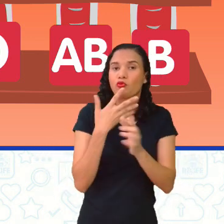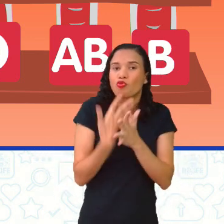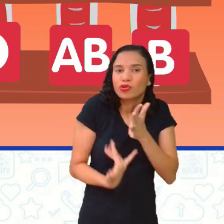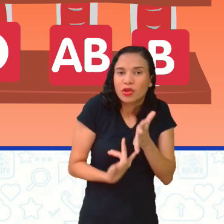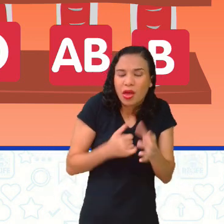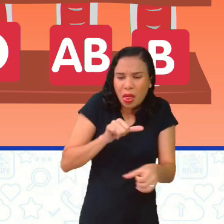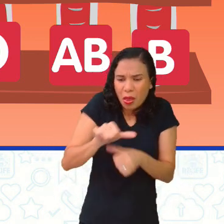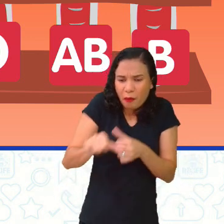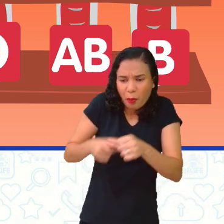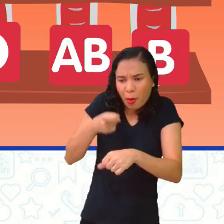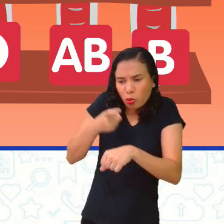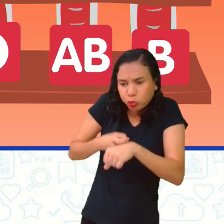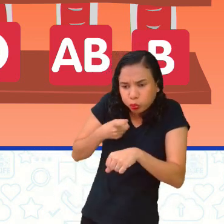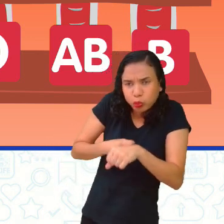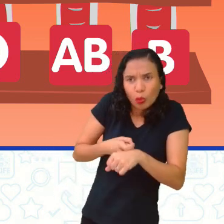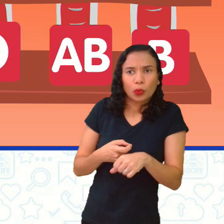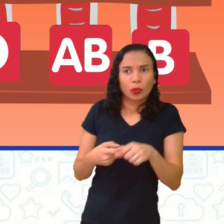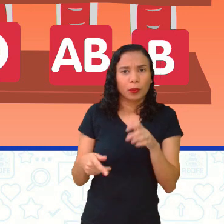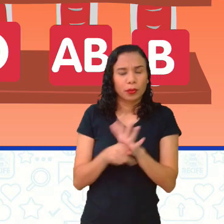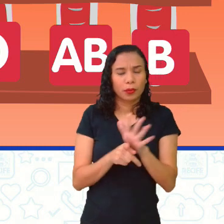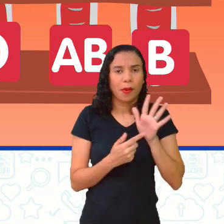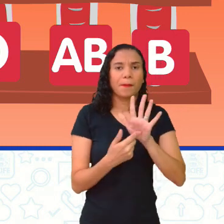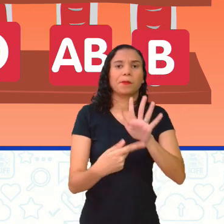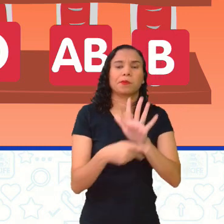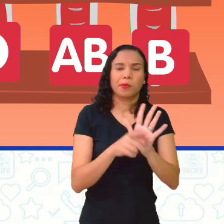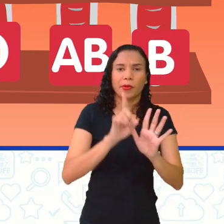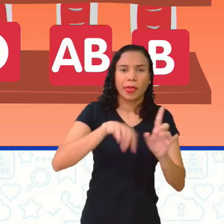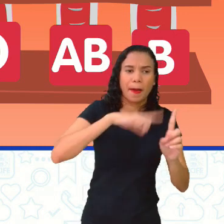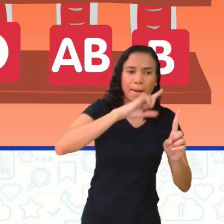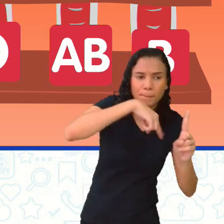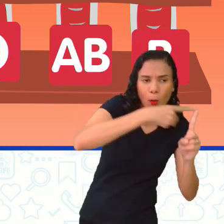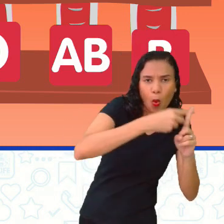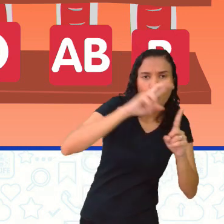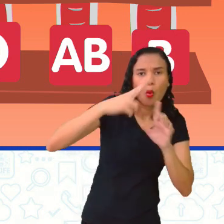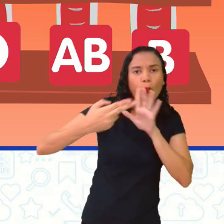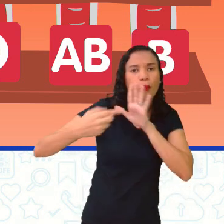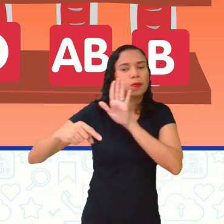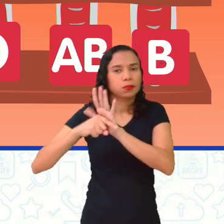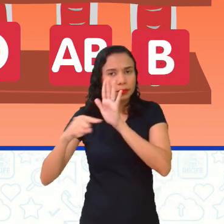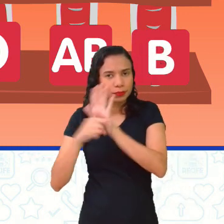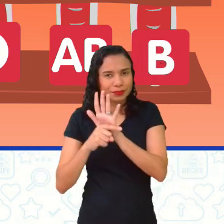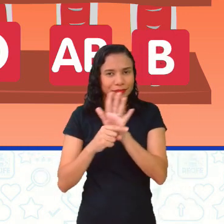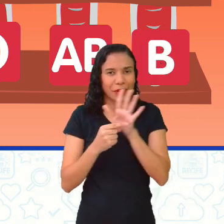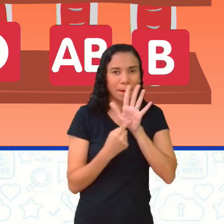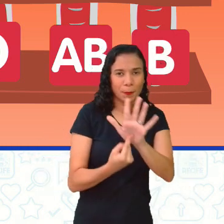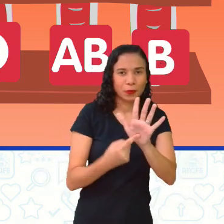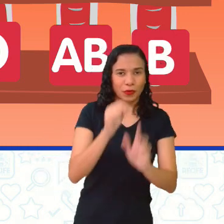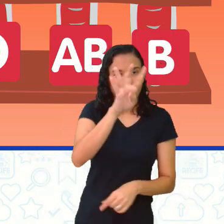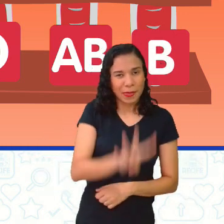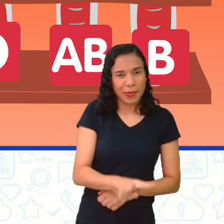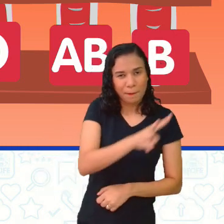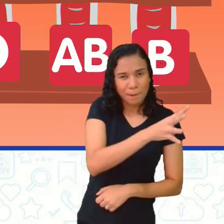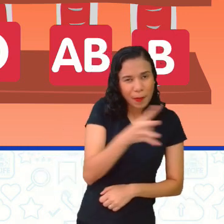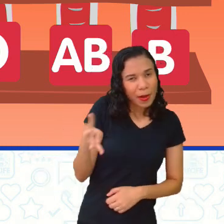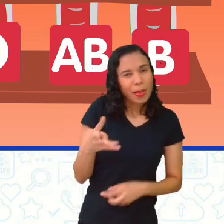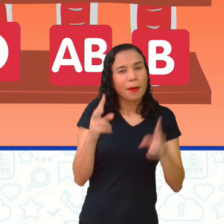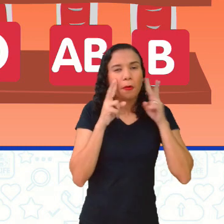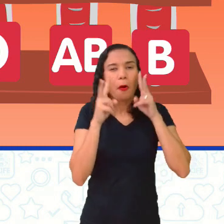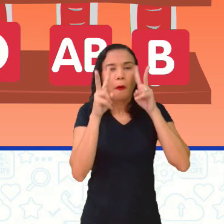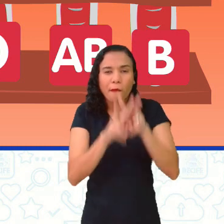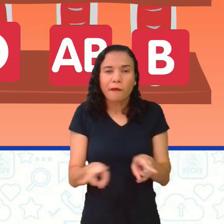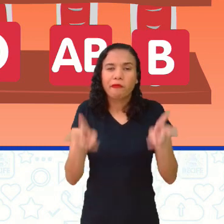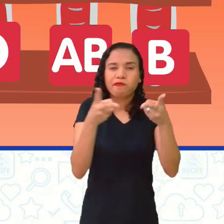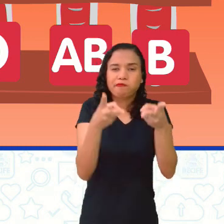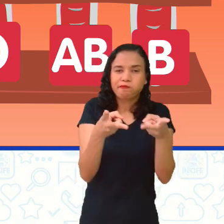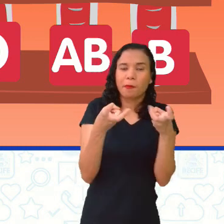ou ausente que vai determinar esse fator positivo ou negativo. Eu trouxe uma tabelinha para que vocês